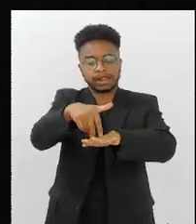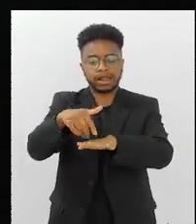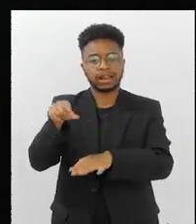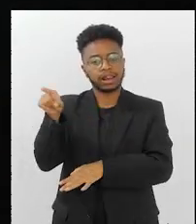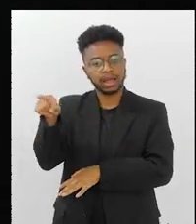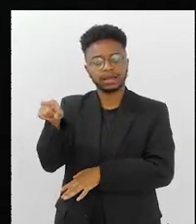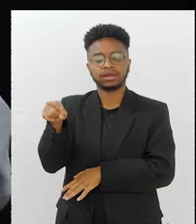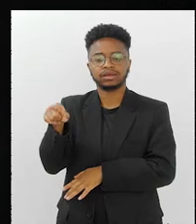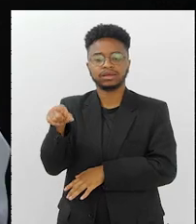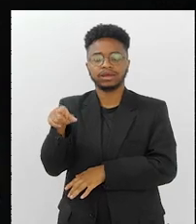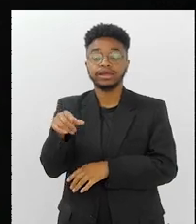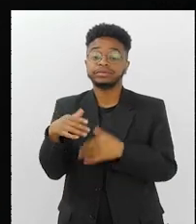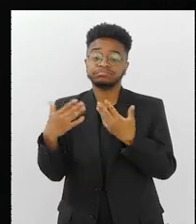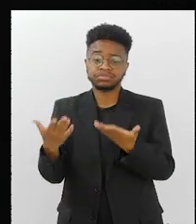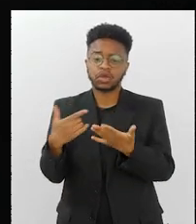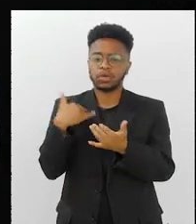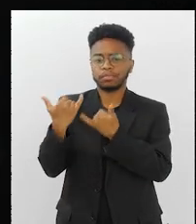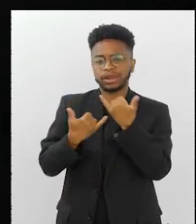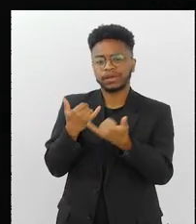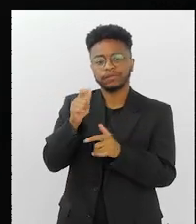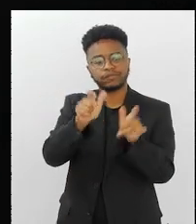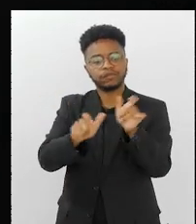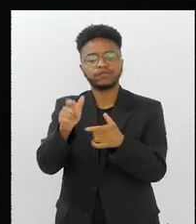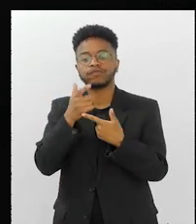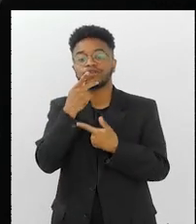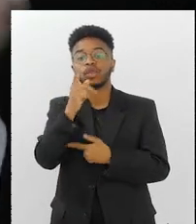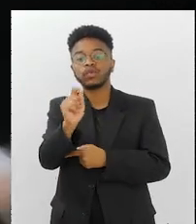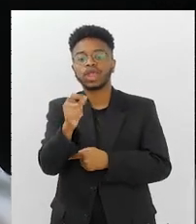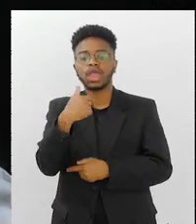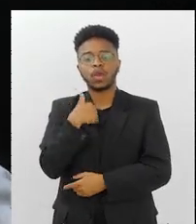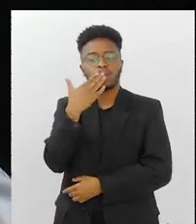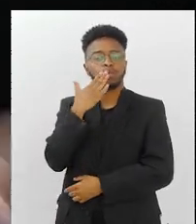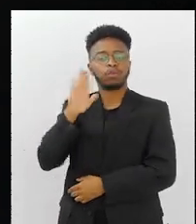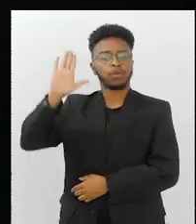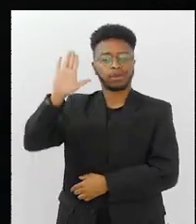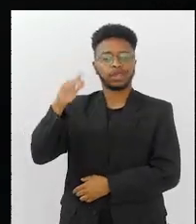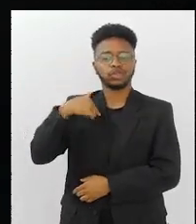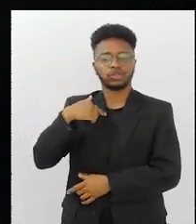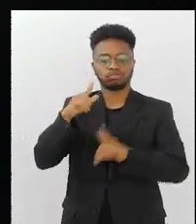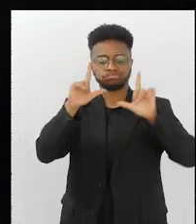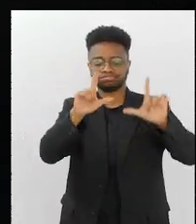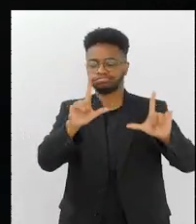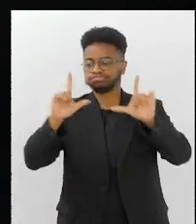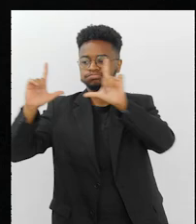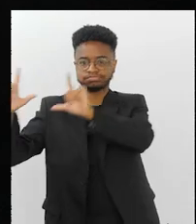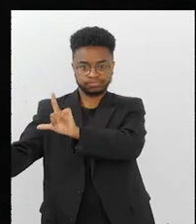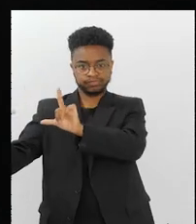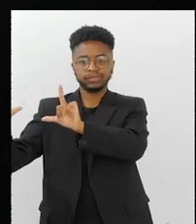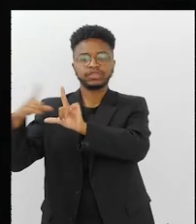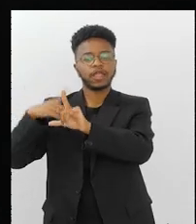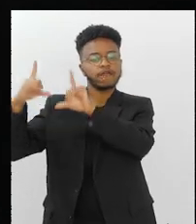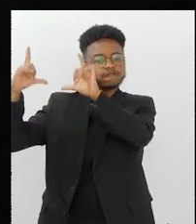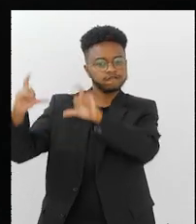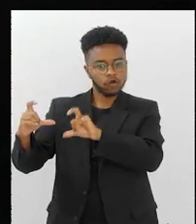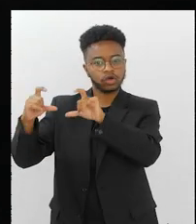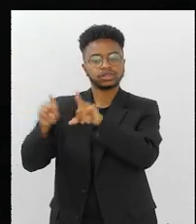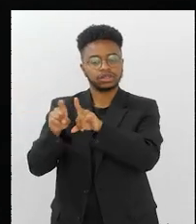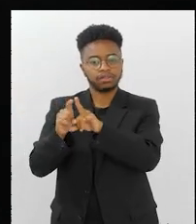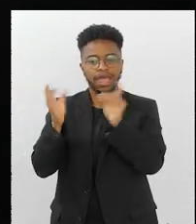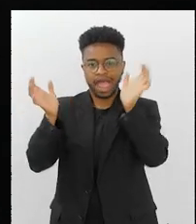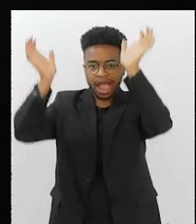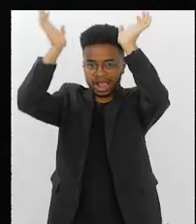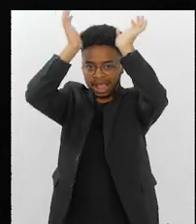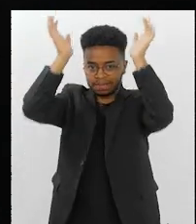com com a galera do barcão direção de carnaval Carnaval falei ó eu prometo que eu vou colocar do lado desse quadro uma foto da